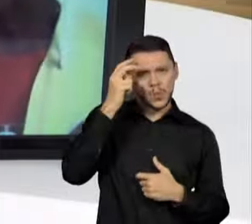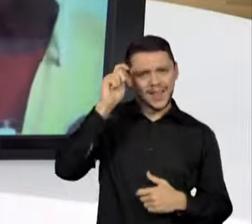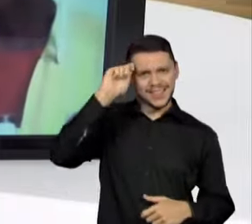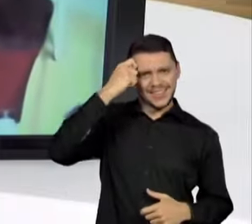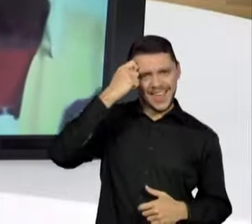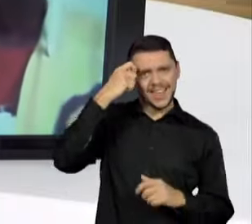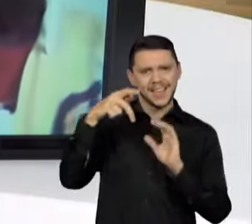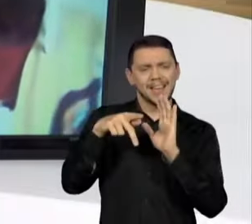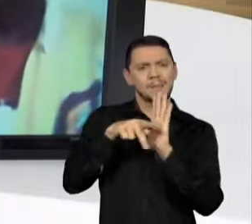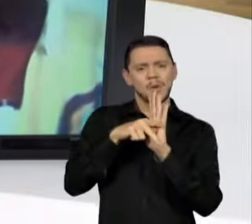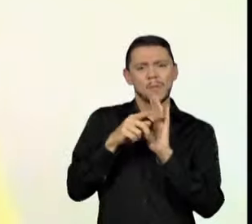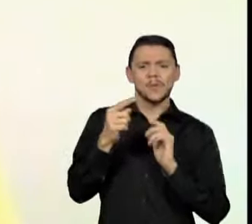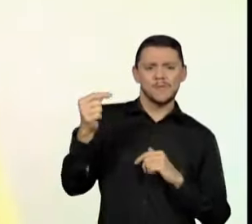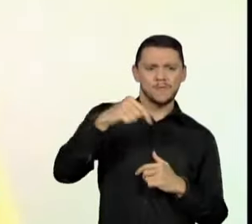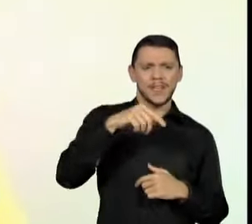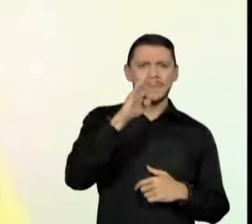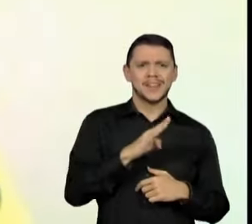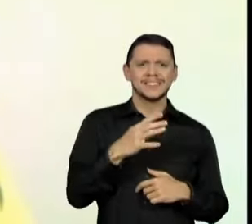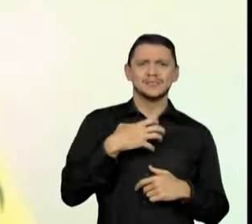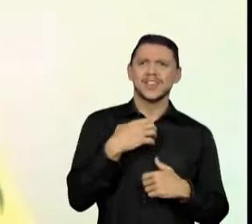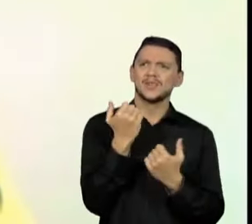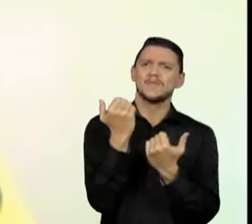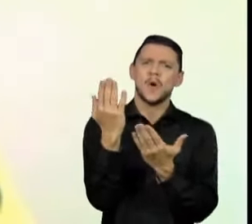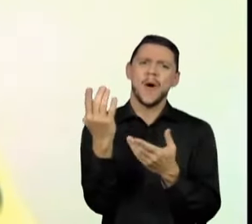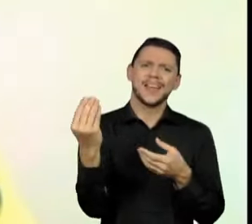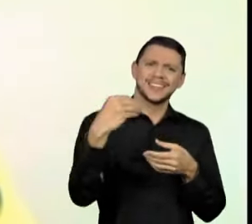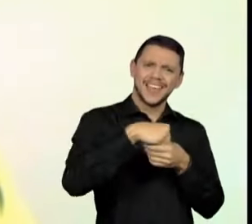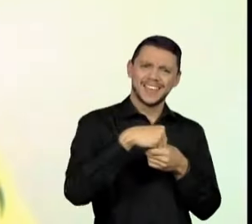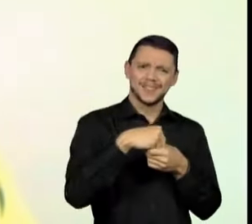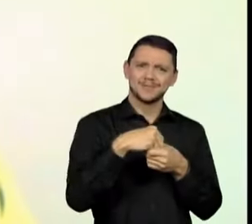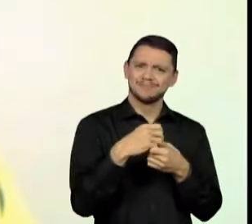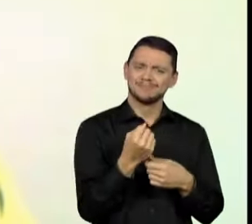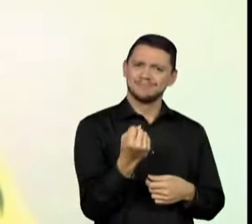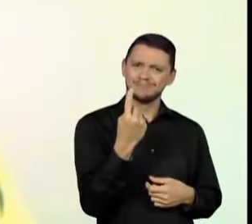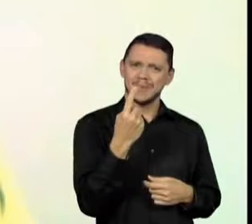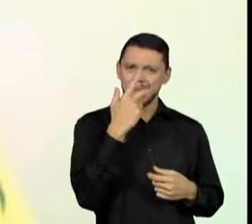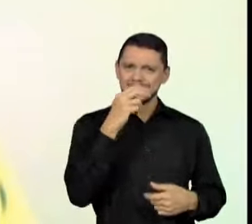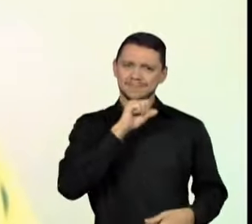Bom, sem sombra de dúvida, muito perversa. Em